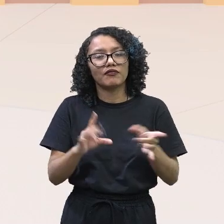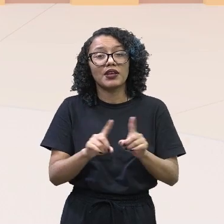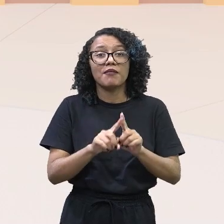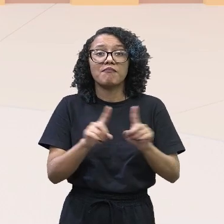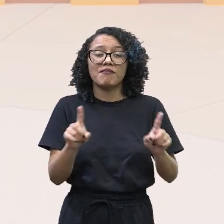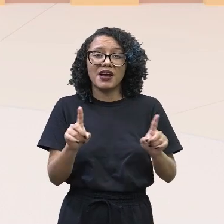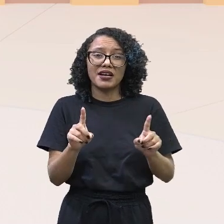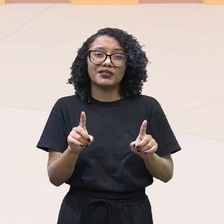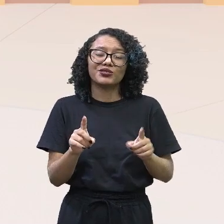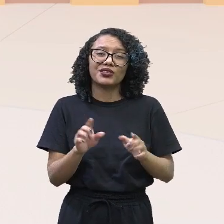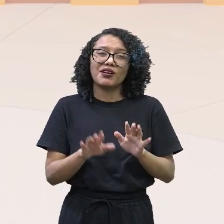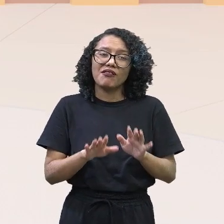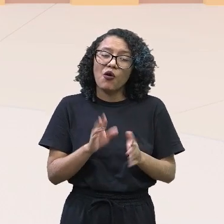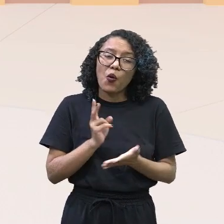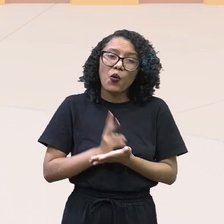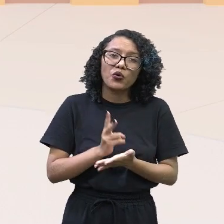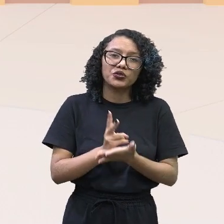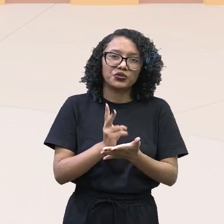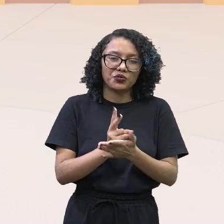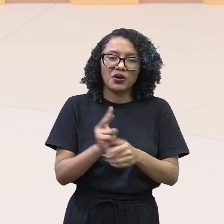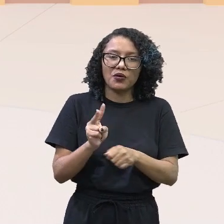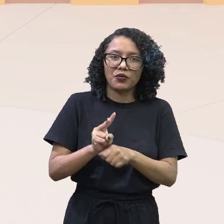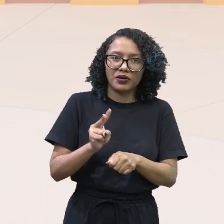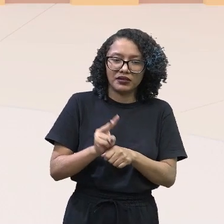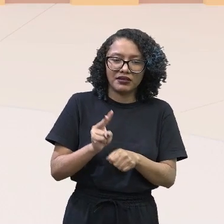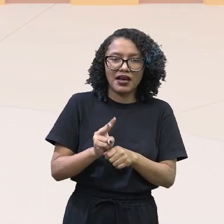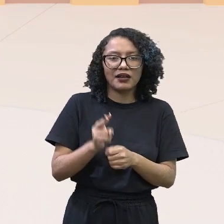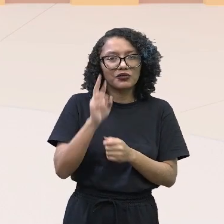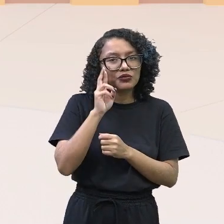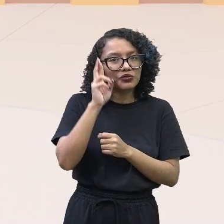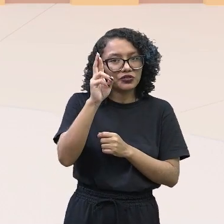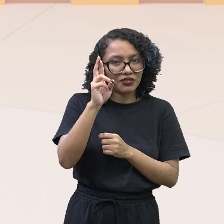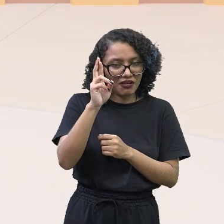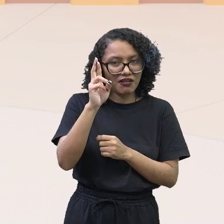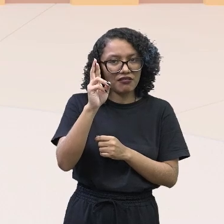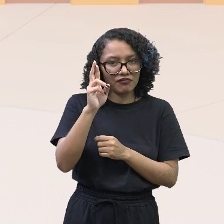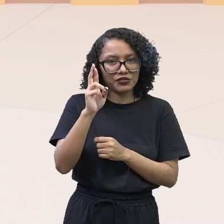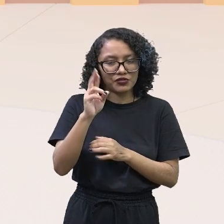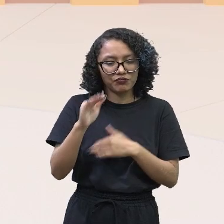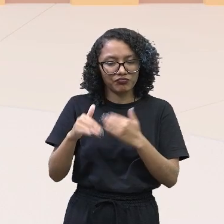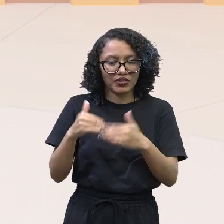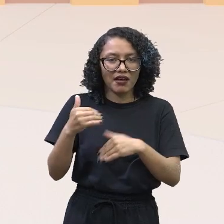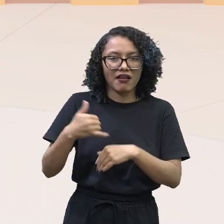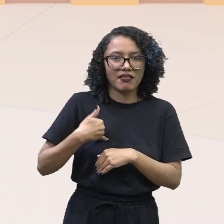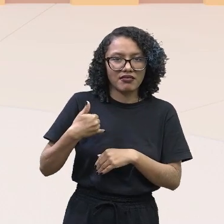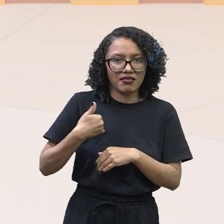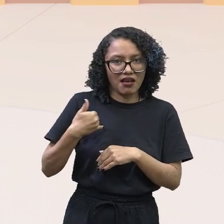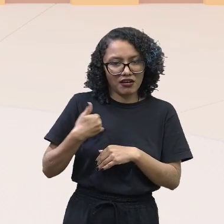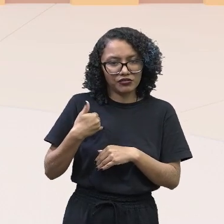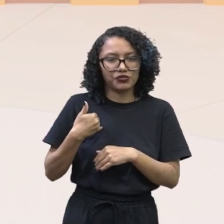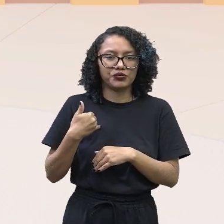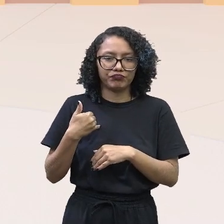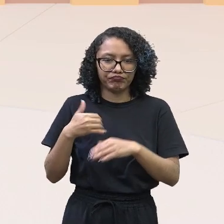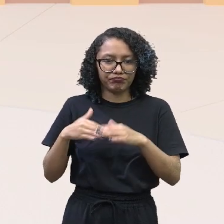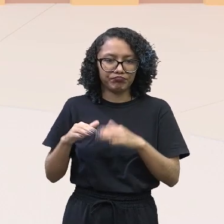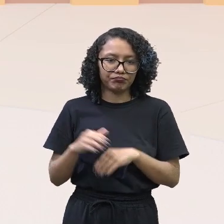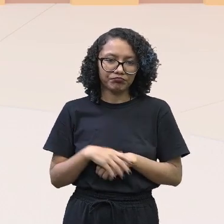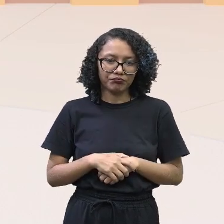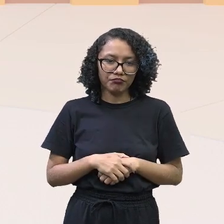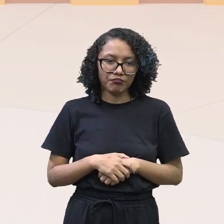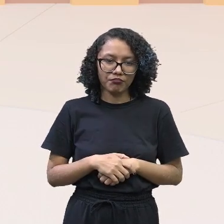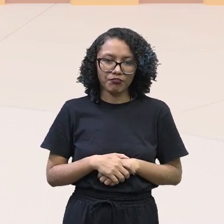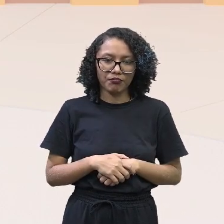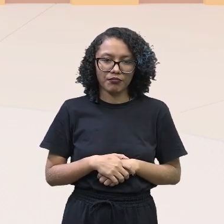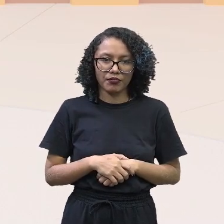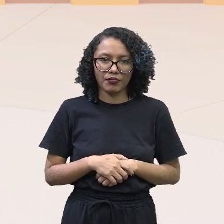ainda permanecessem sob a tutela de seus senhores até atingirem certa idade. Ou seja, os